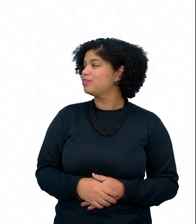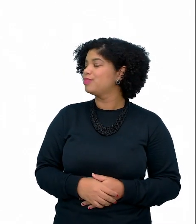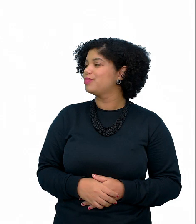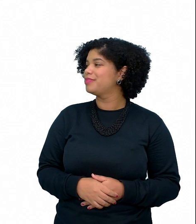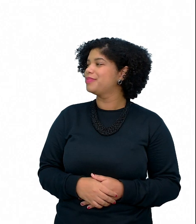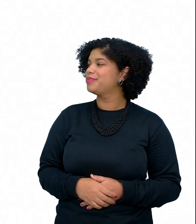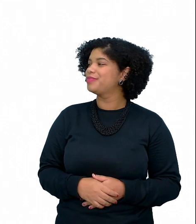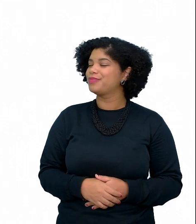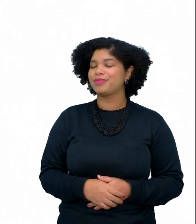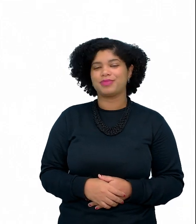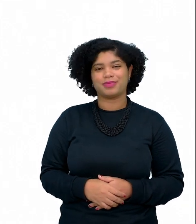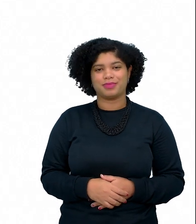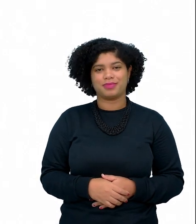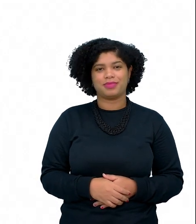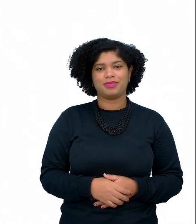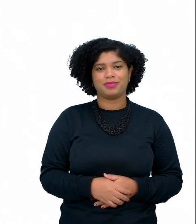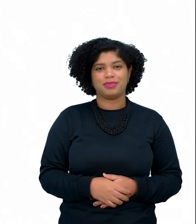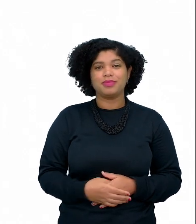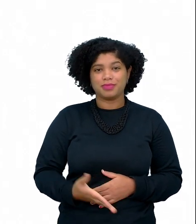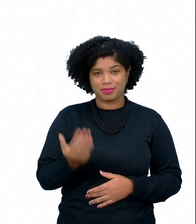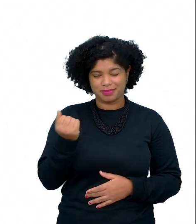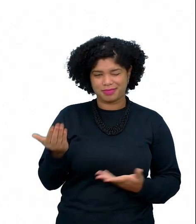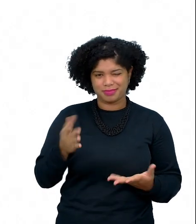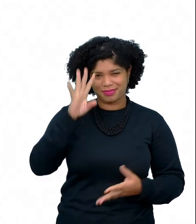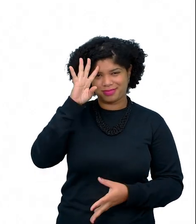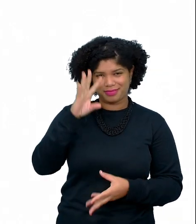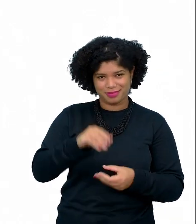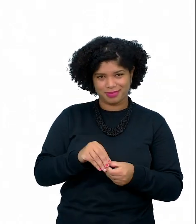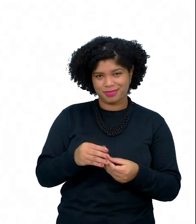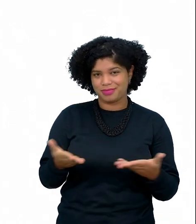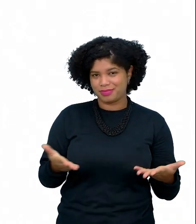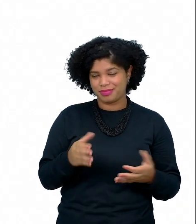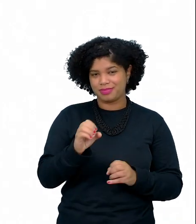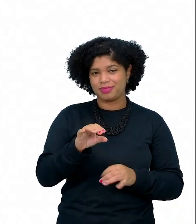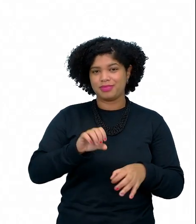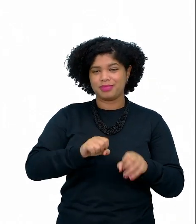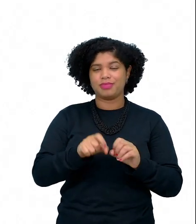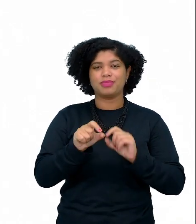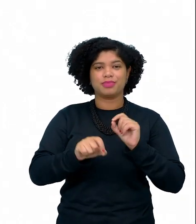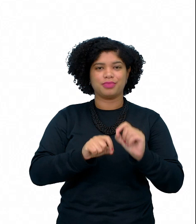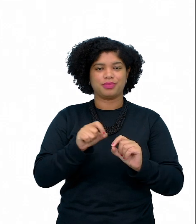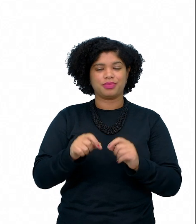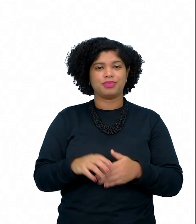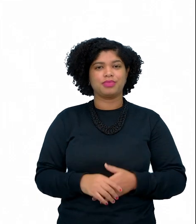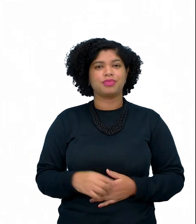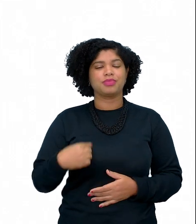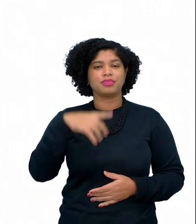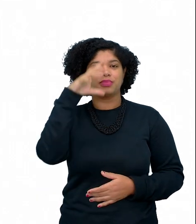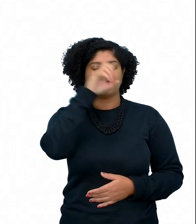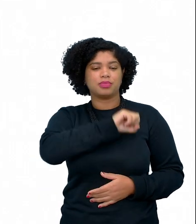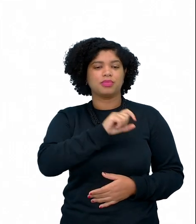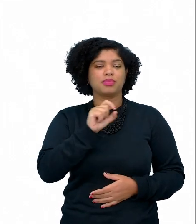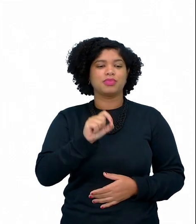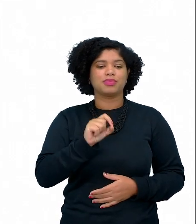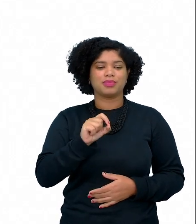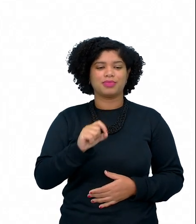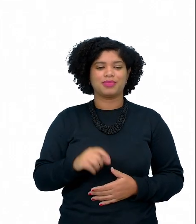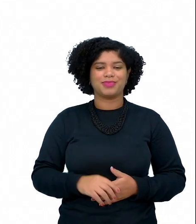Então, vamos fazer uma sistematização da nossa formação. O que vimos aí nesse encontro?